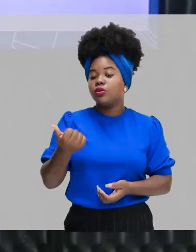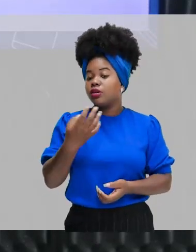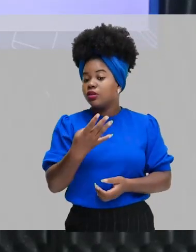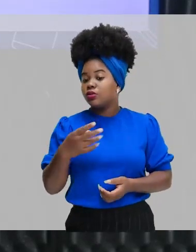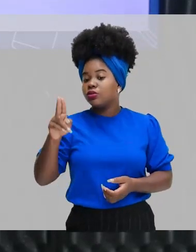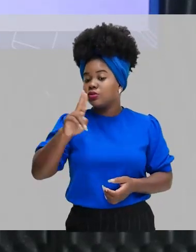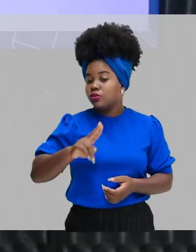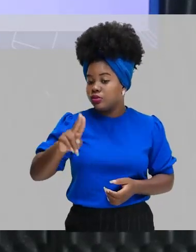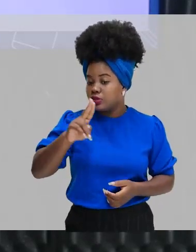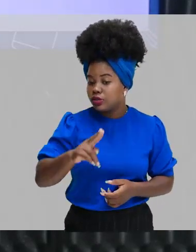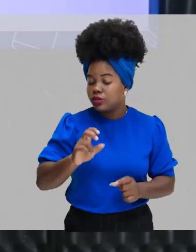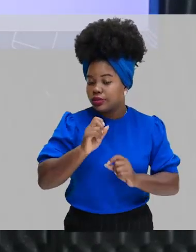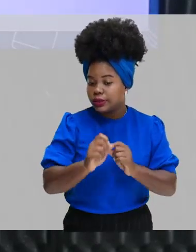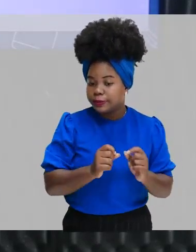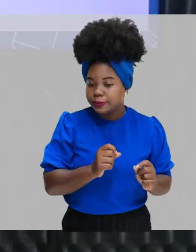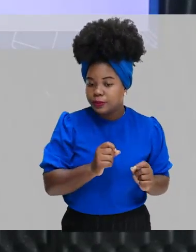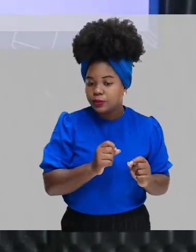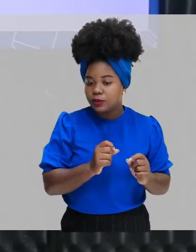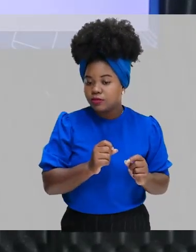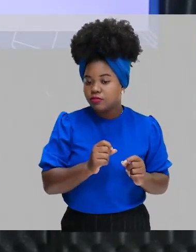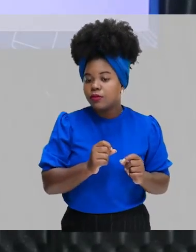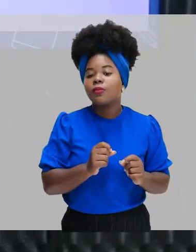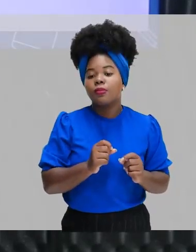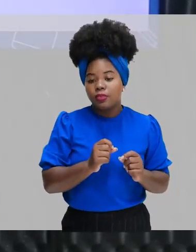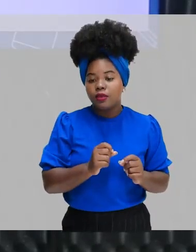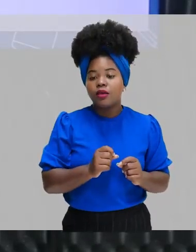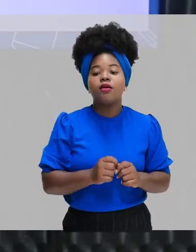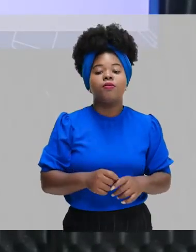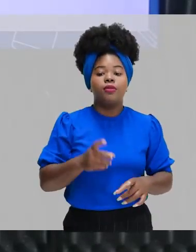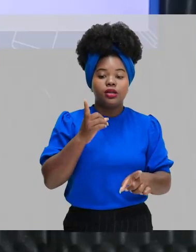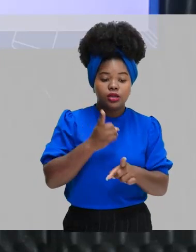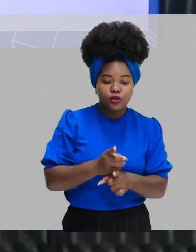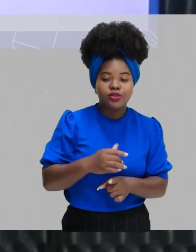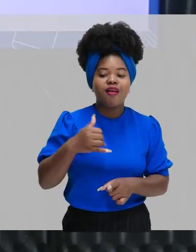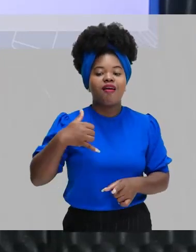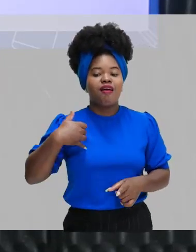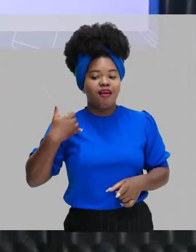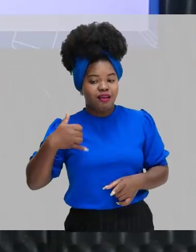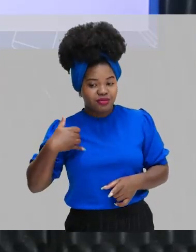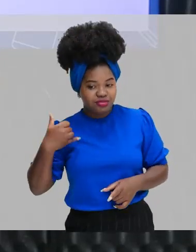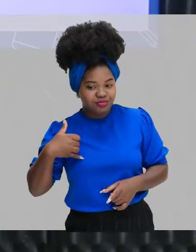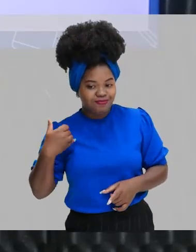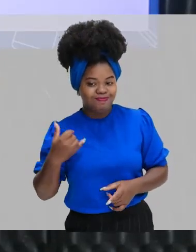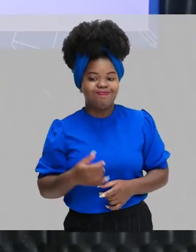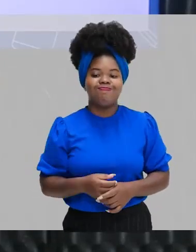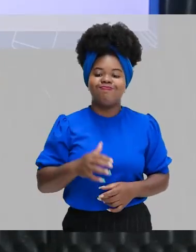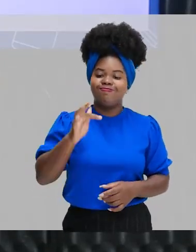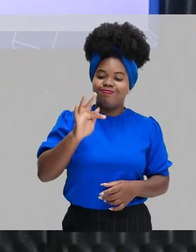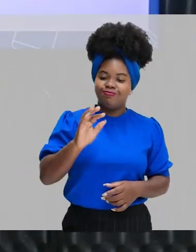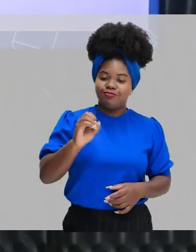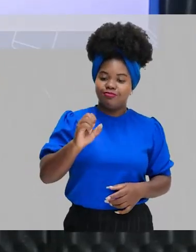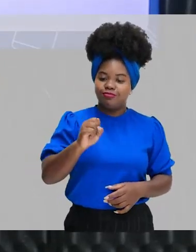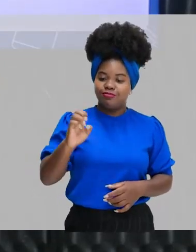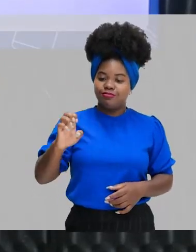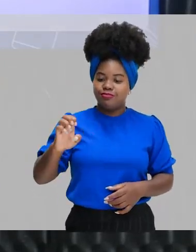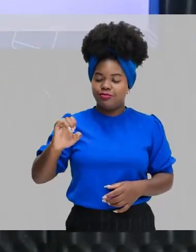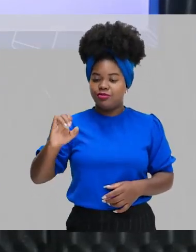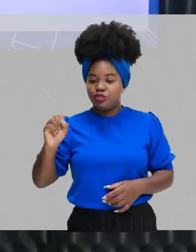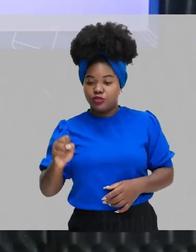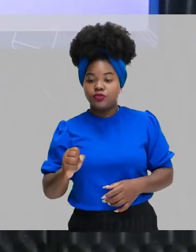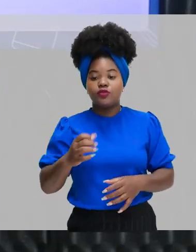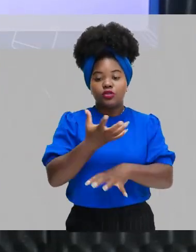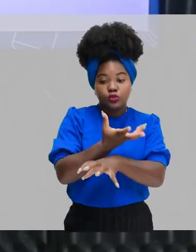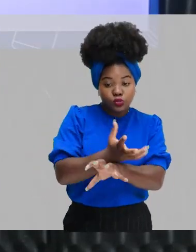datação no conhecimento da idade dos fósseis certo então carbono 11 carbono 14 são na